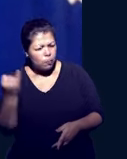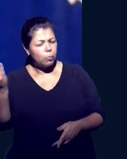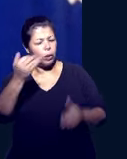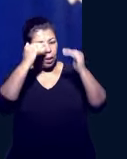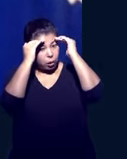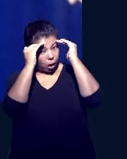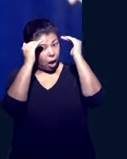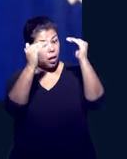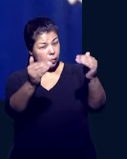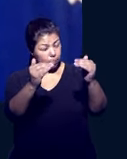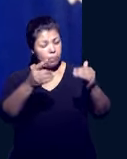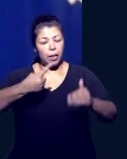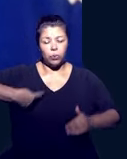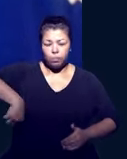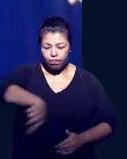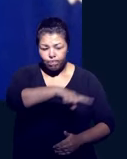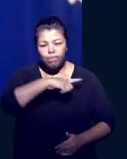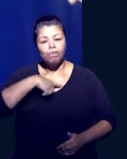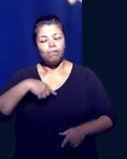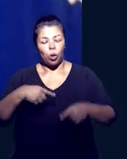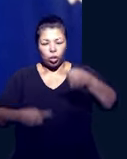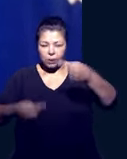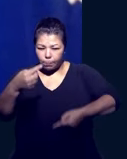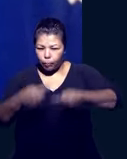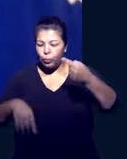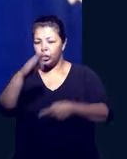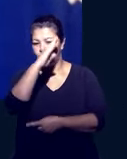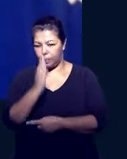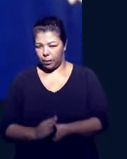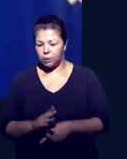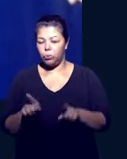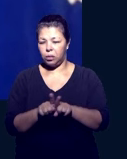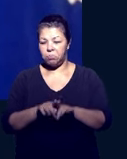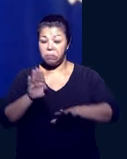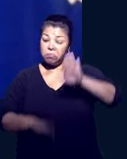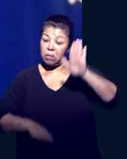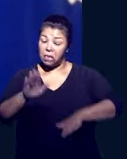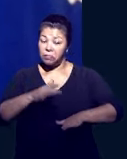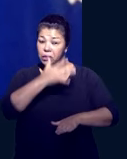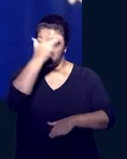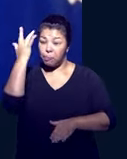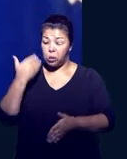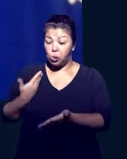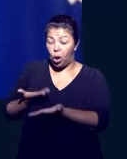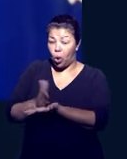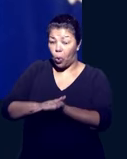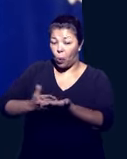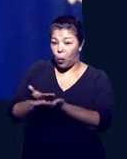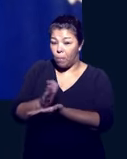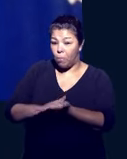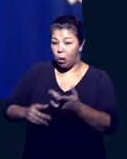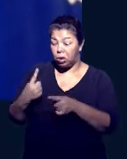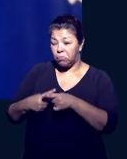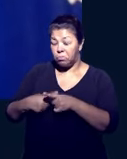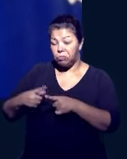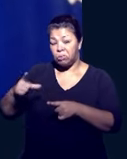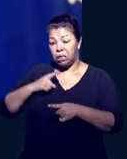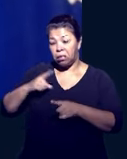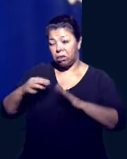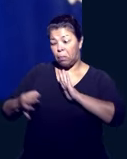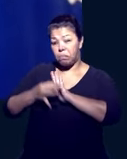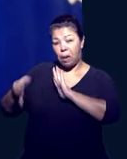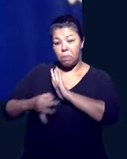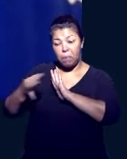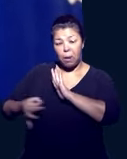ser da rotina da sociedade brasileira incomoda muito as críticas constantemente feitas às vezes Porem não tem o